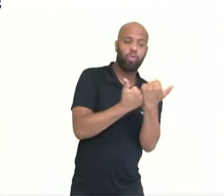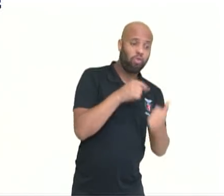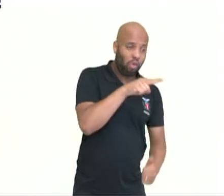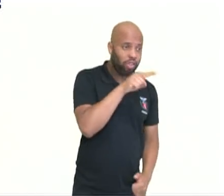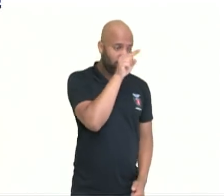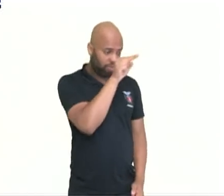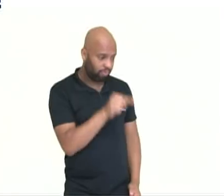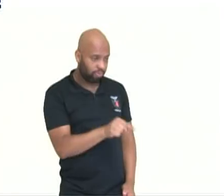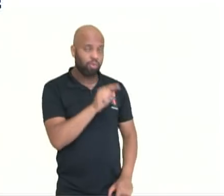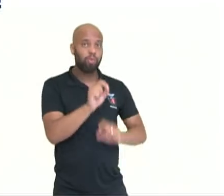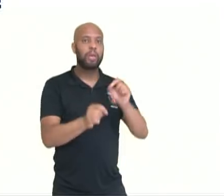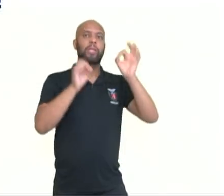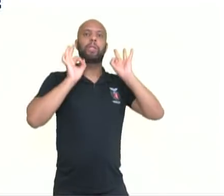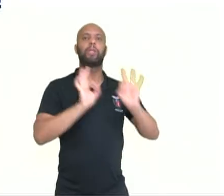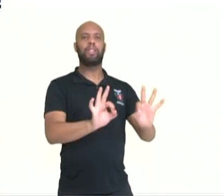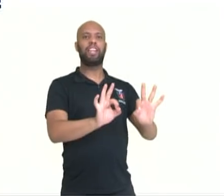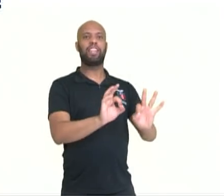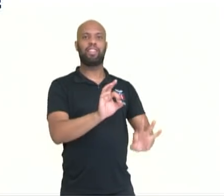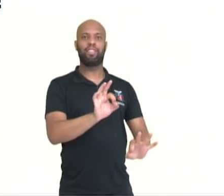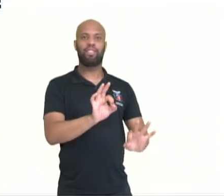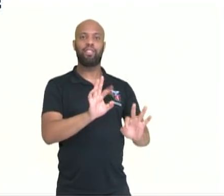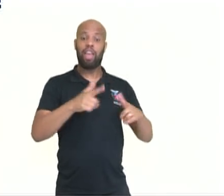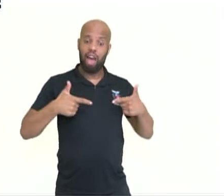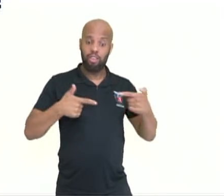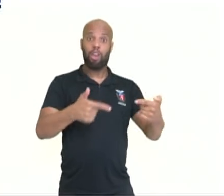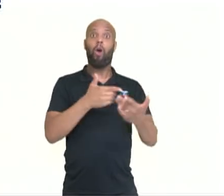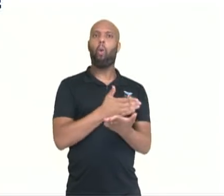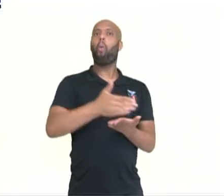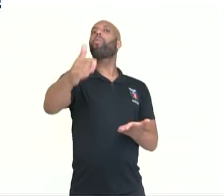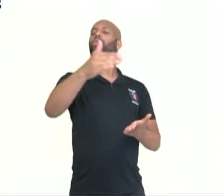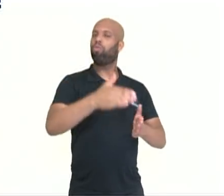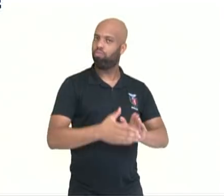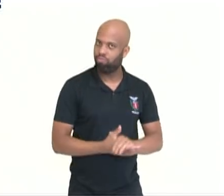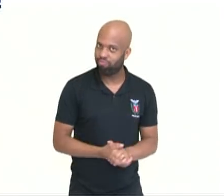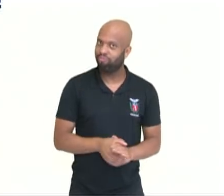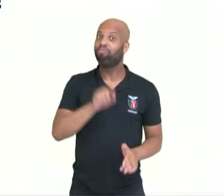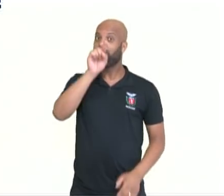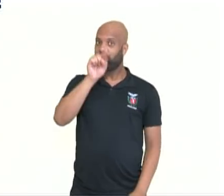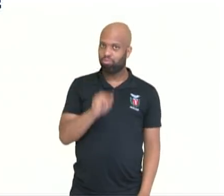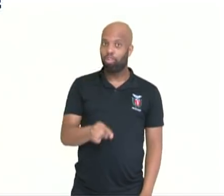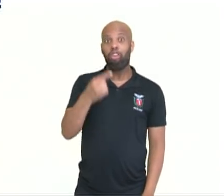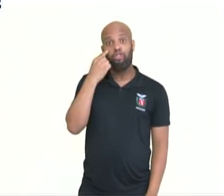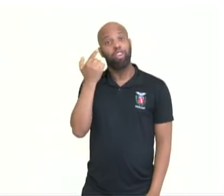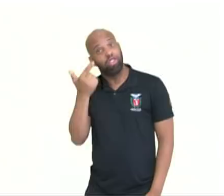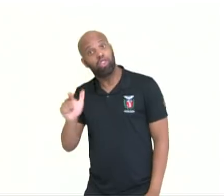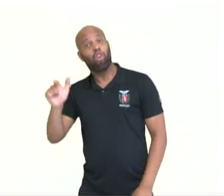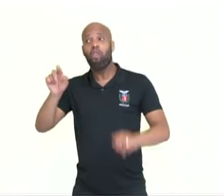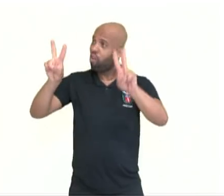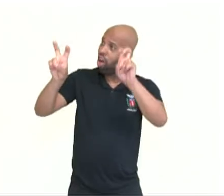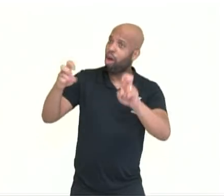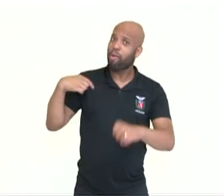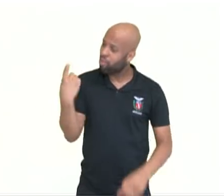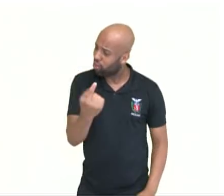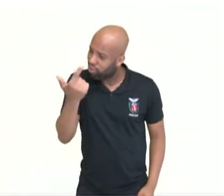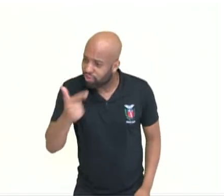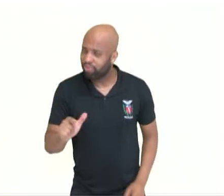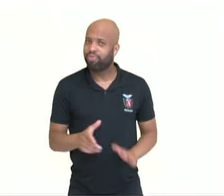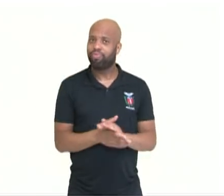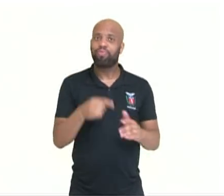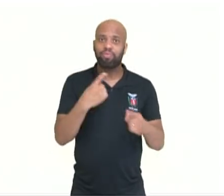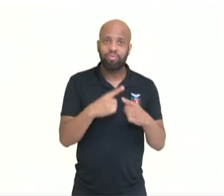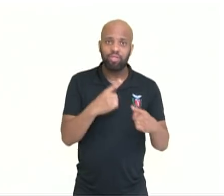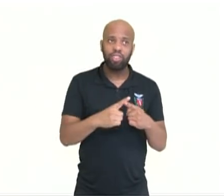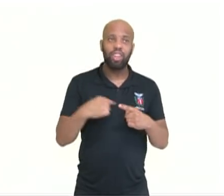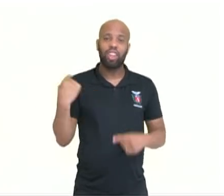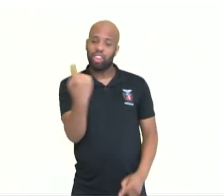exclamação, é uma certeza, a guerra começou. Olha nós aí de novo, disseram as aspas. Pois eu